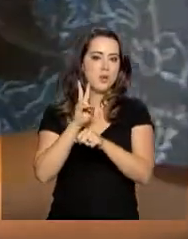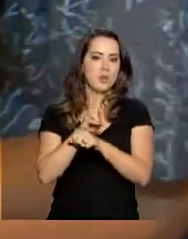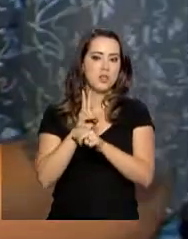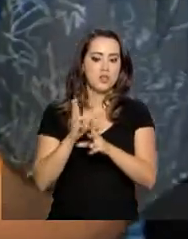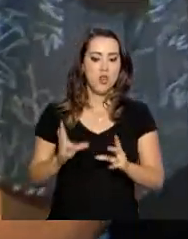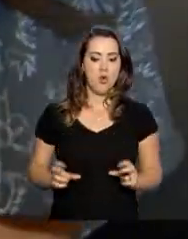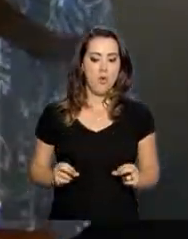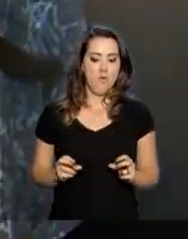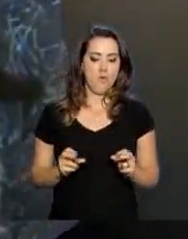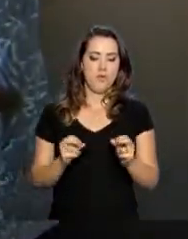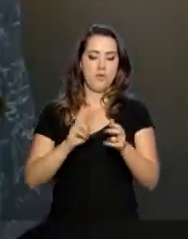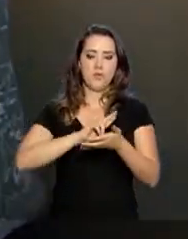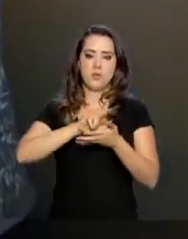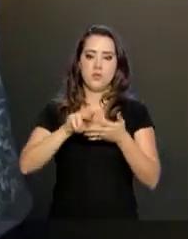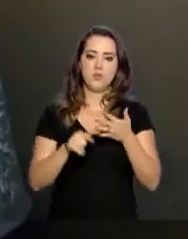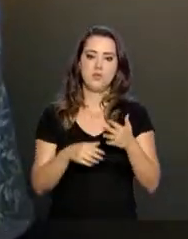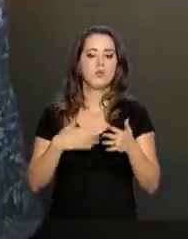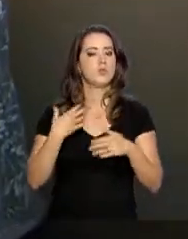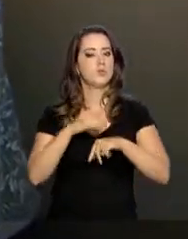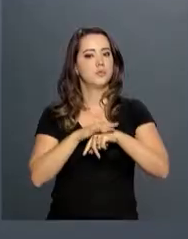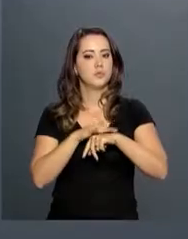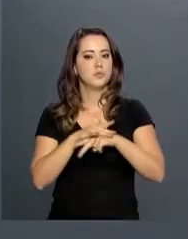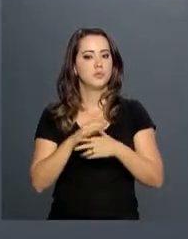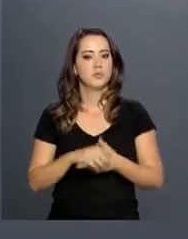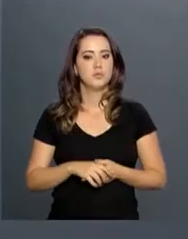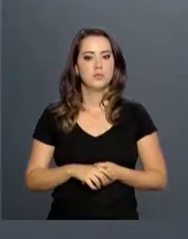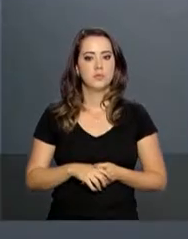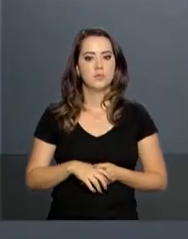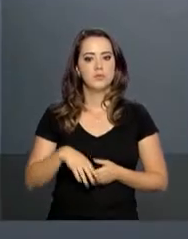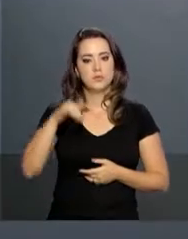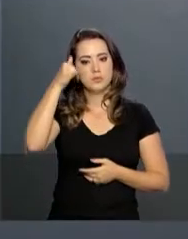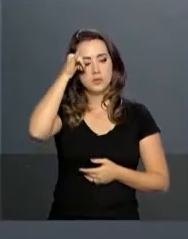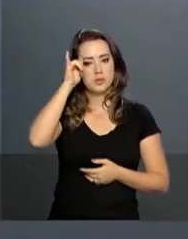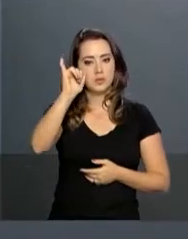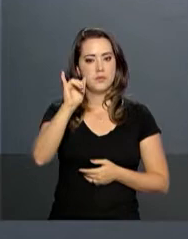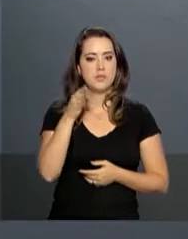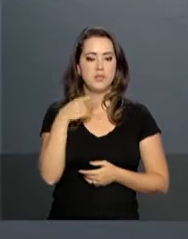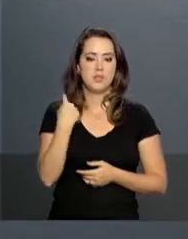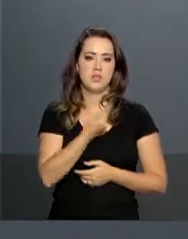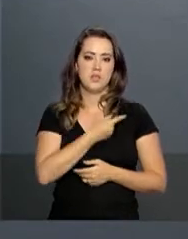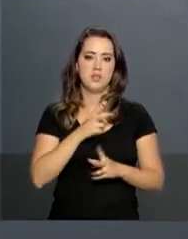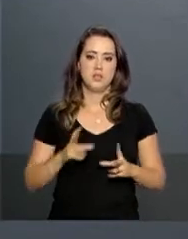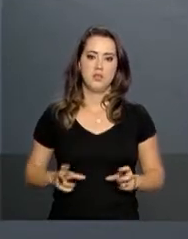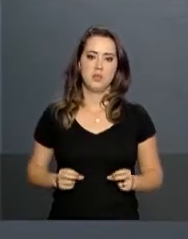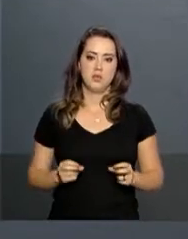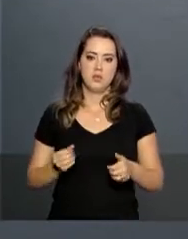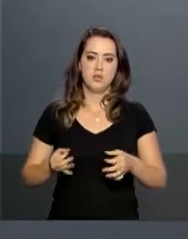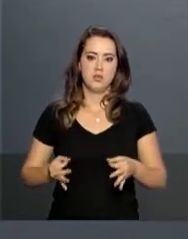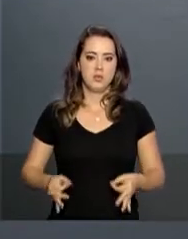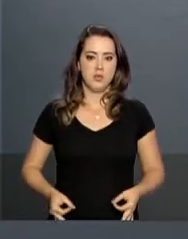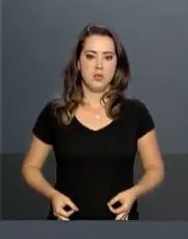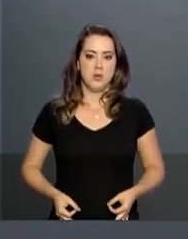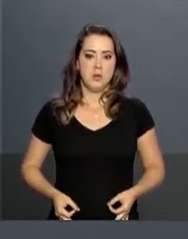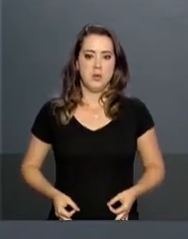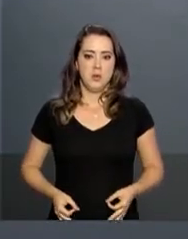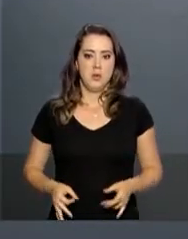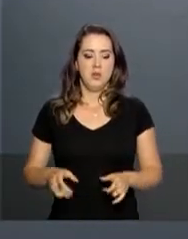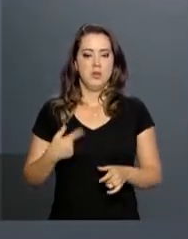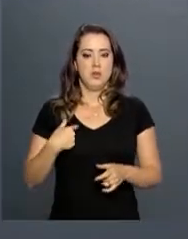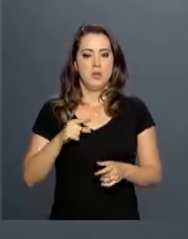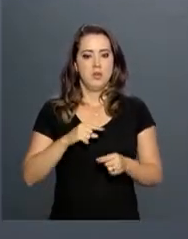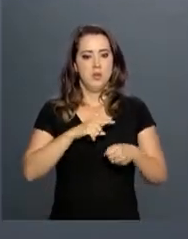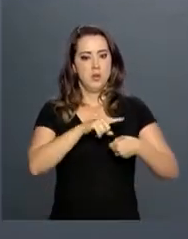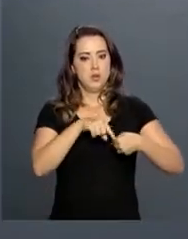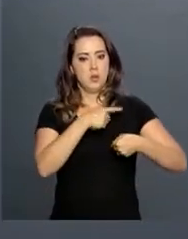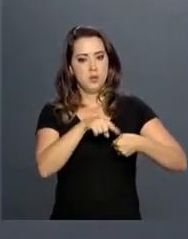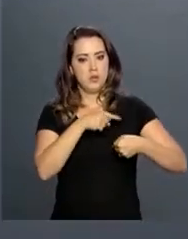que pode provocar uma série de doenças. Para prevenir a gente de ficar com câncer no útero, câncer no ânus